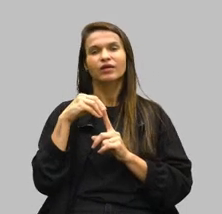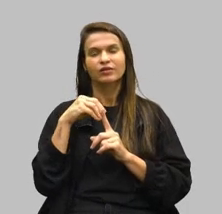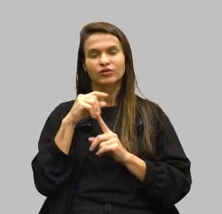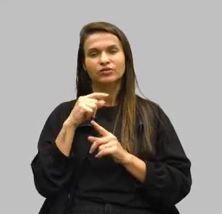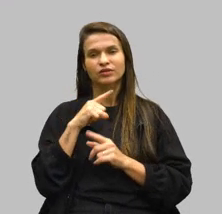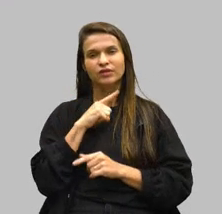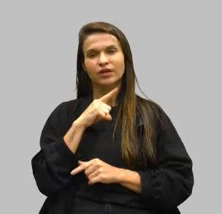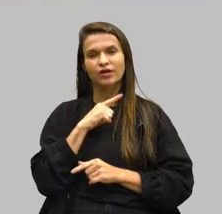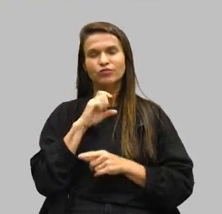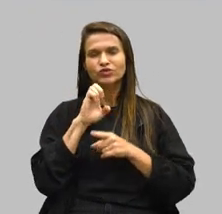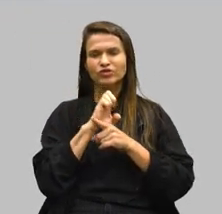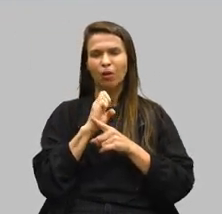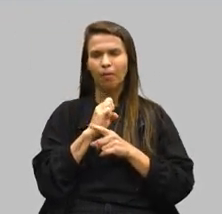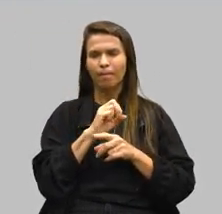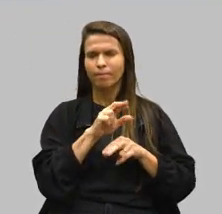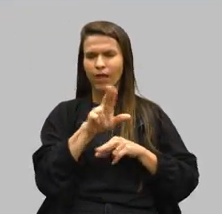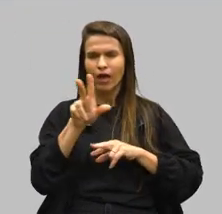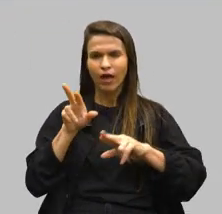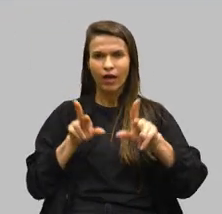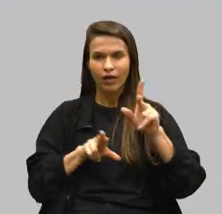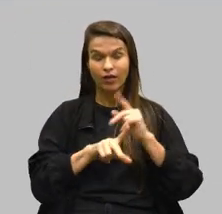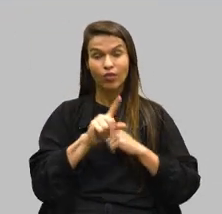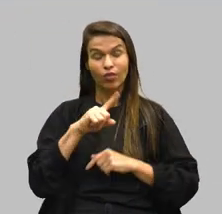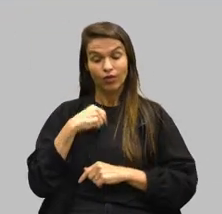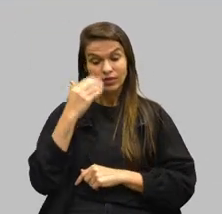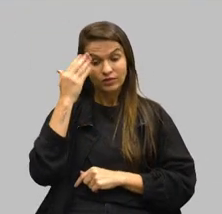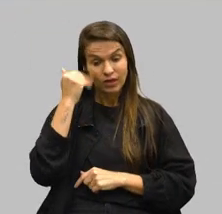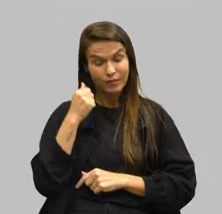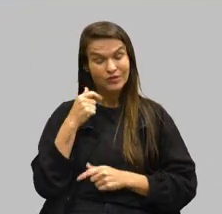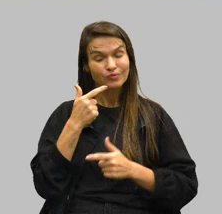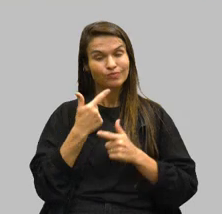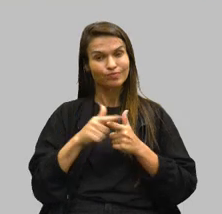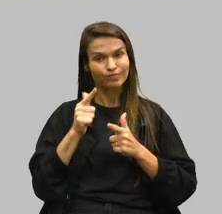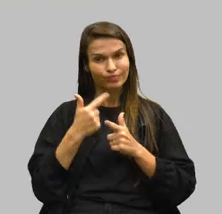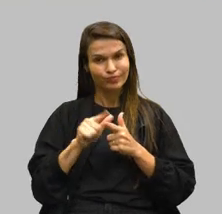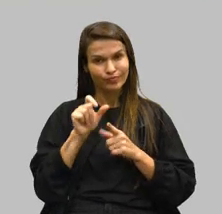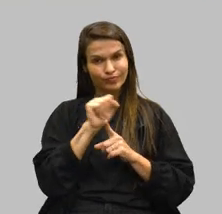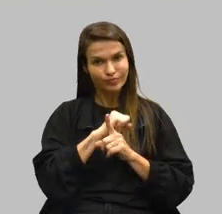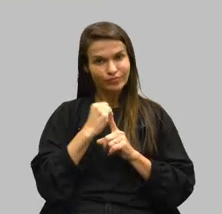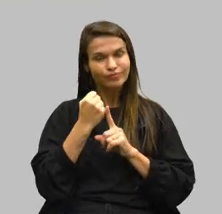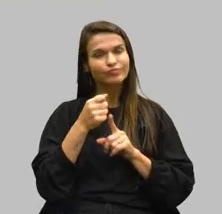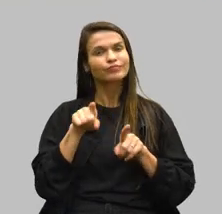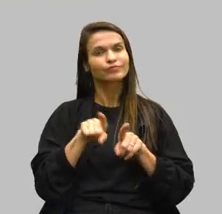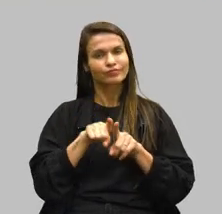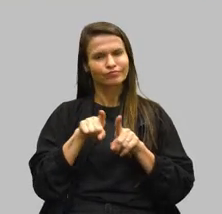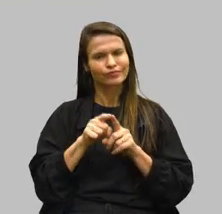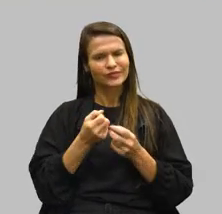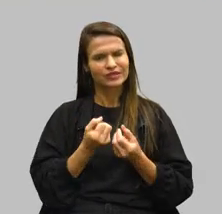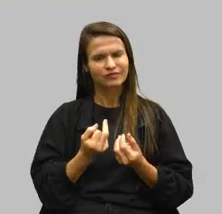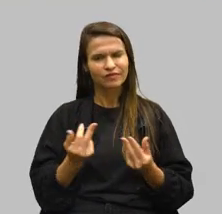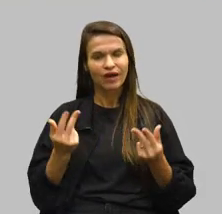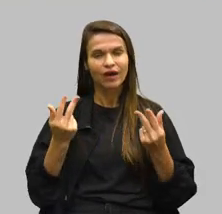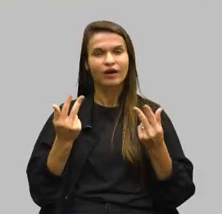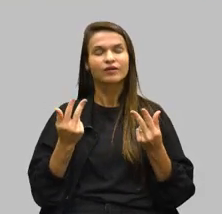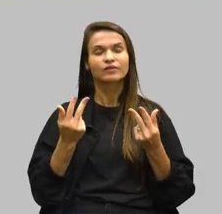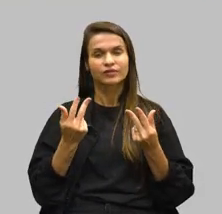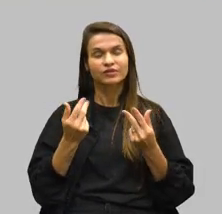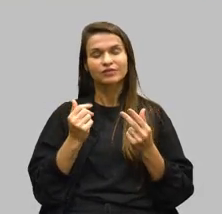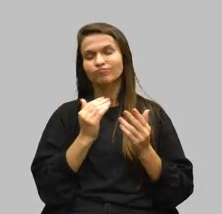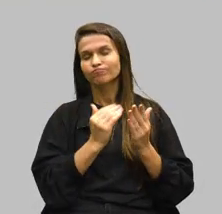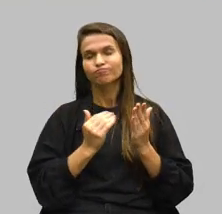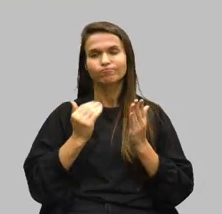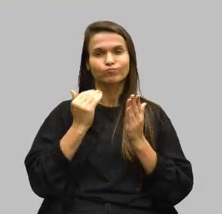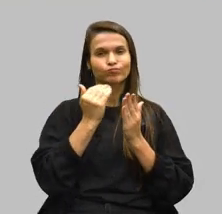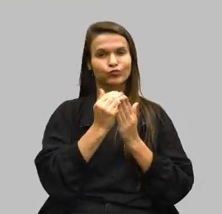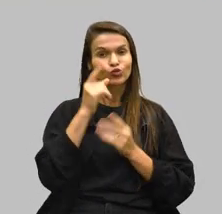temos aqui um estado diverso e nós sabemos que os problemas eh sociais também são diversos e eles aumentam a cada